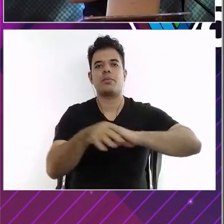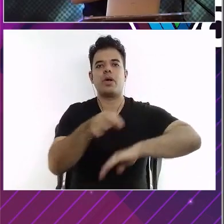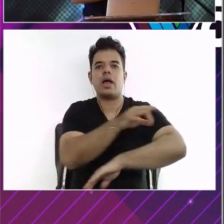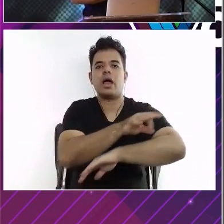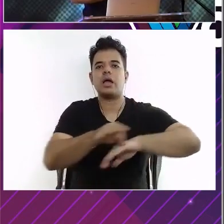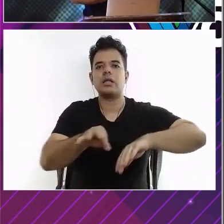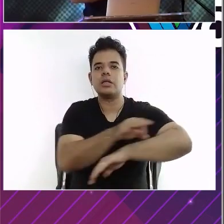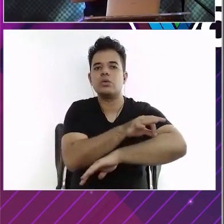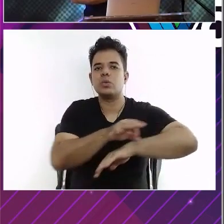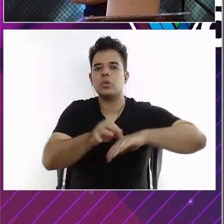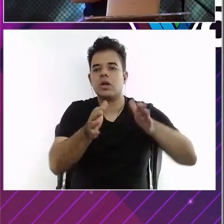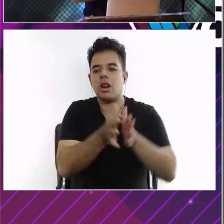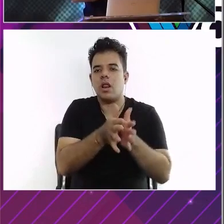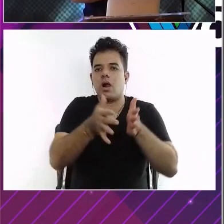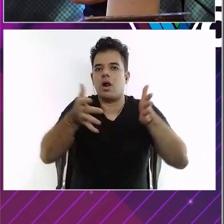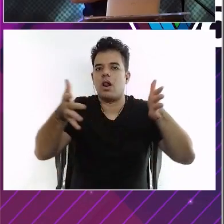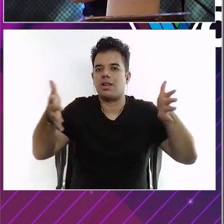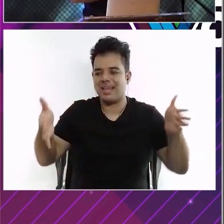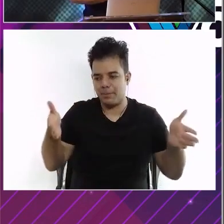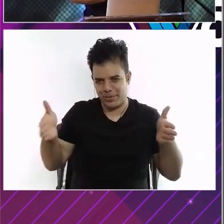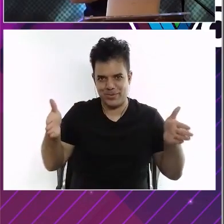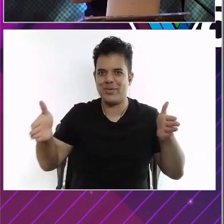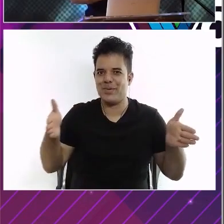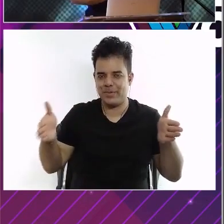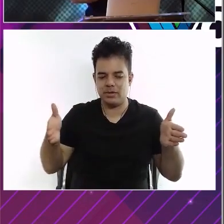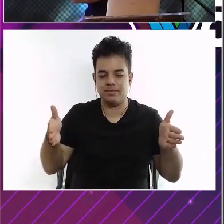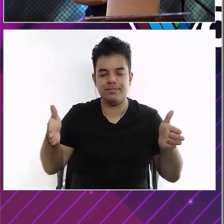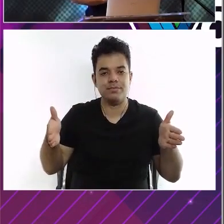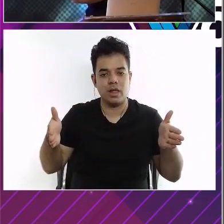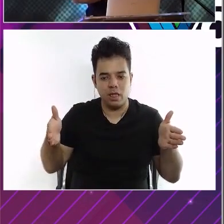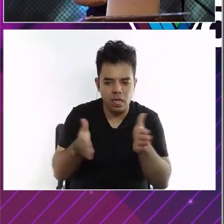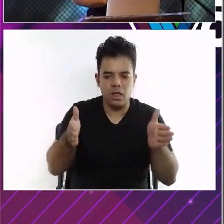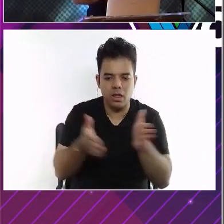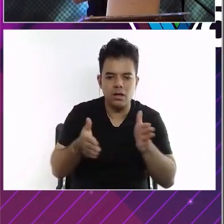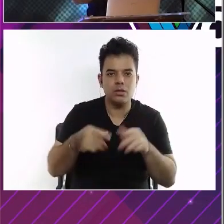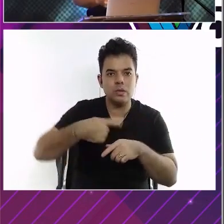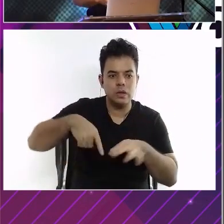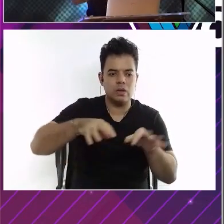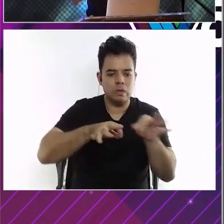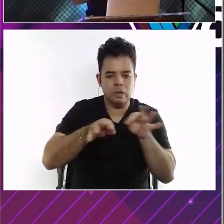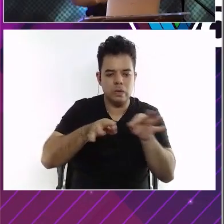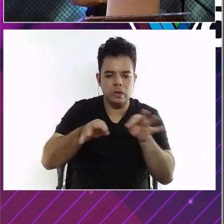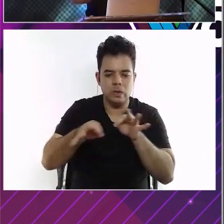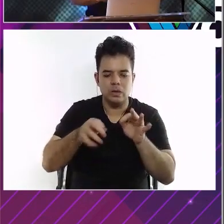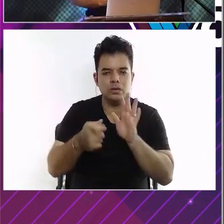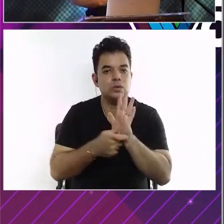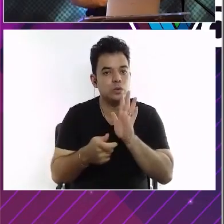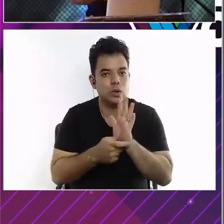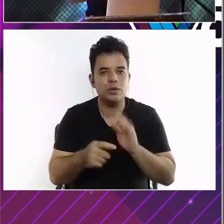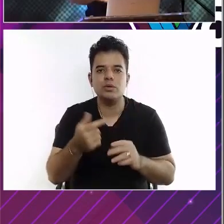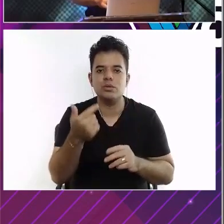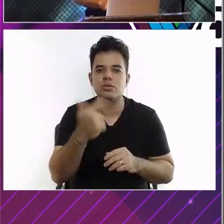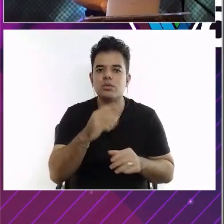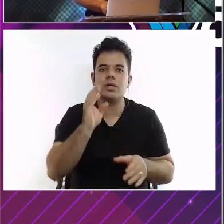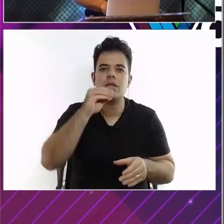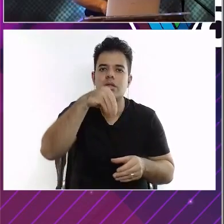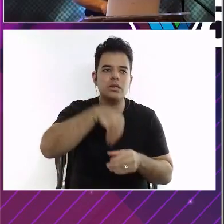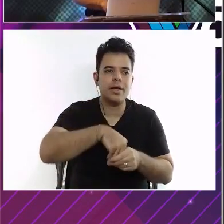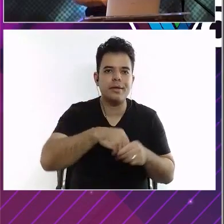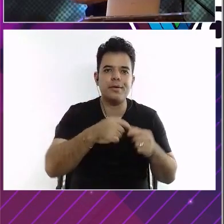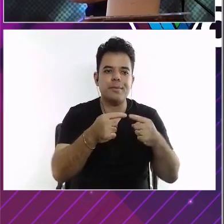prazo. Ou seja, nós estamos construindo arranjos de software que não têm unidade, nem coerência,